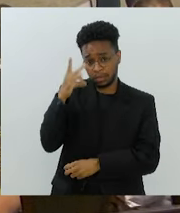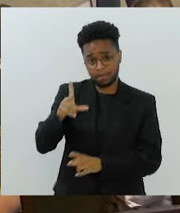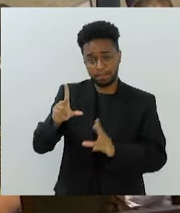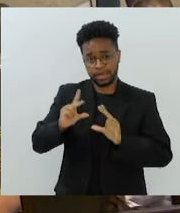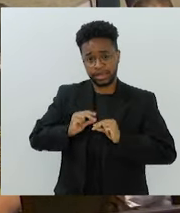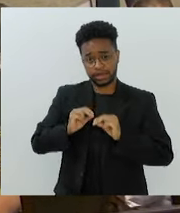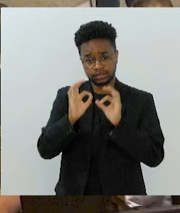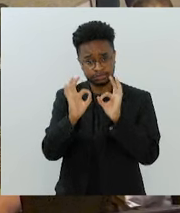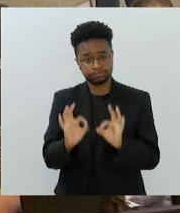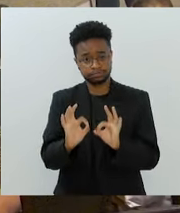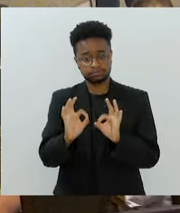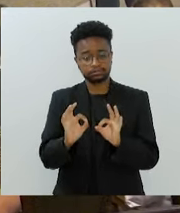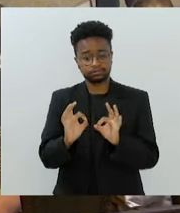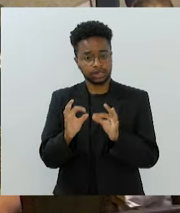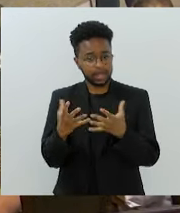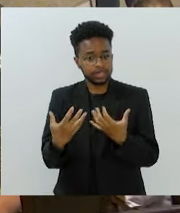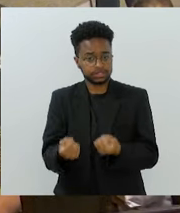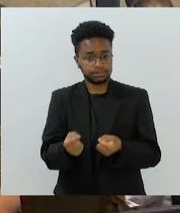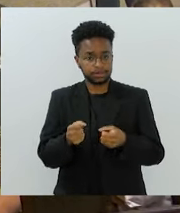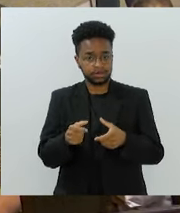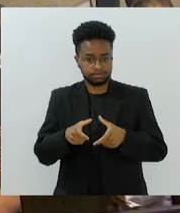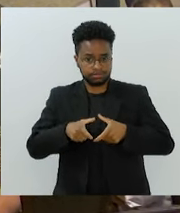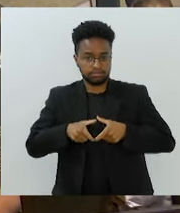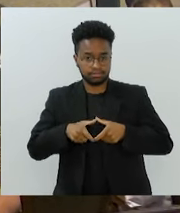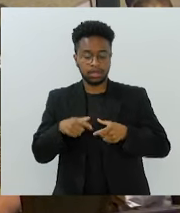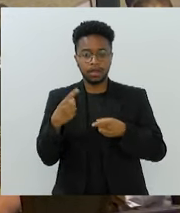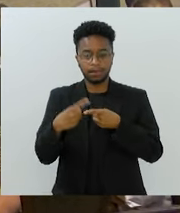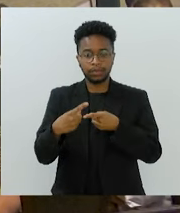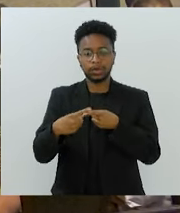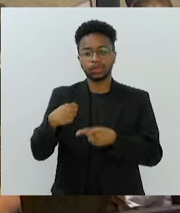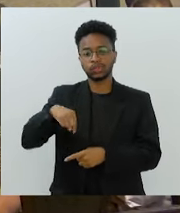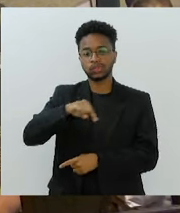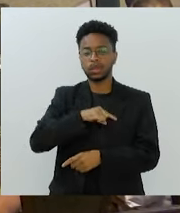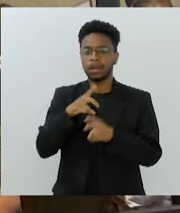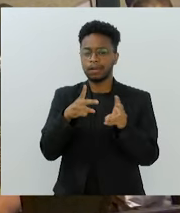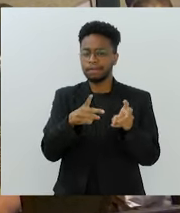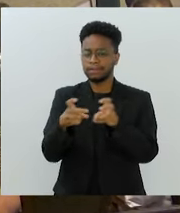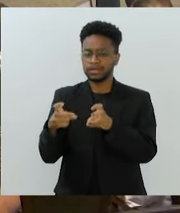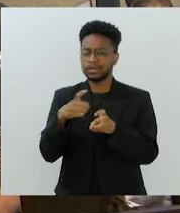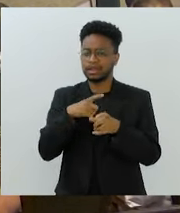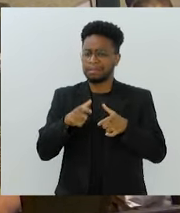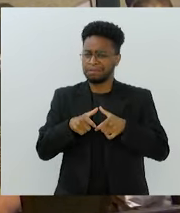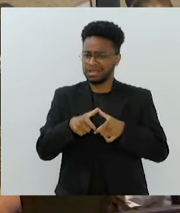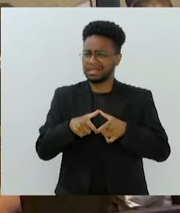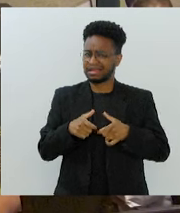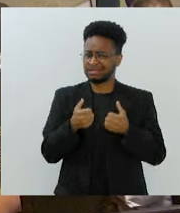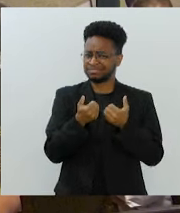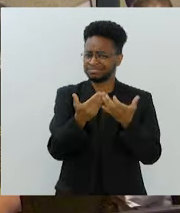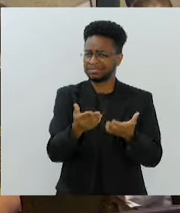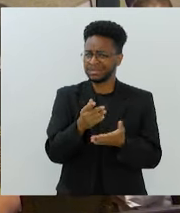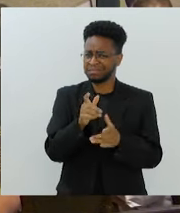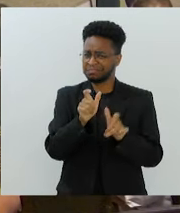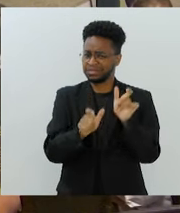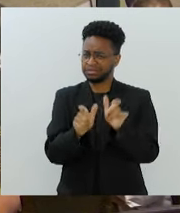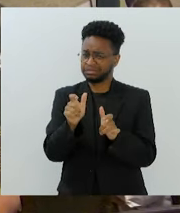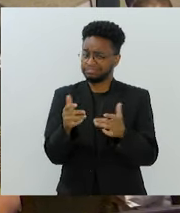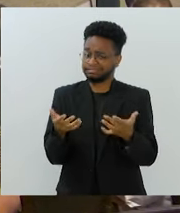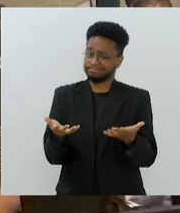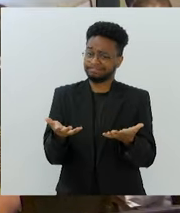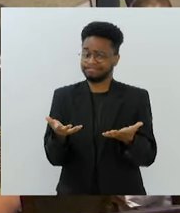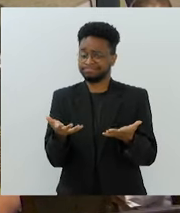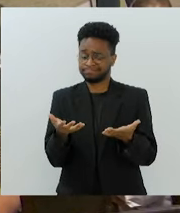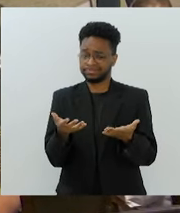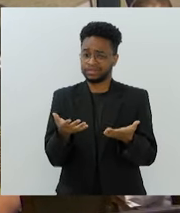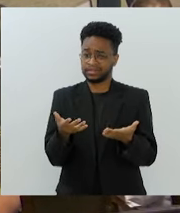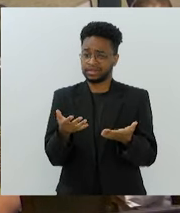fato, receber essa medalha. Porque a gente vê cada medalha por aí, para cada pessoa que, né,